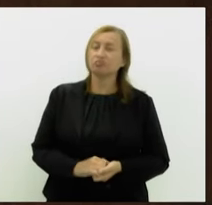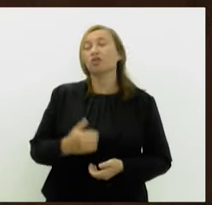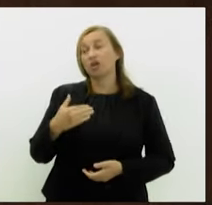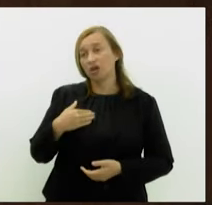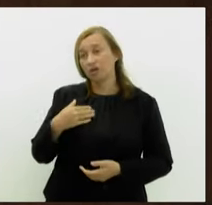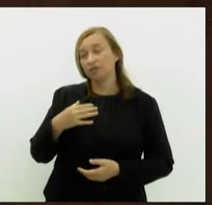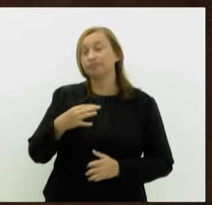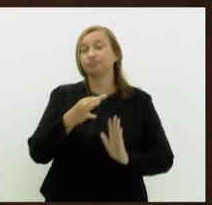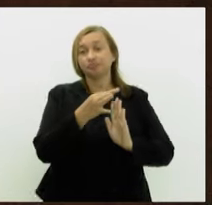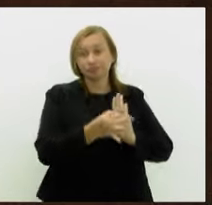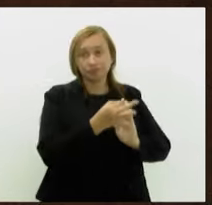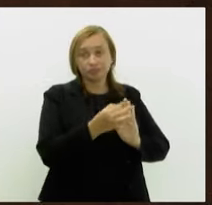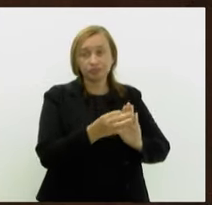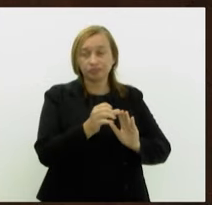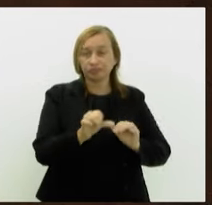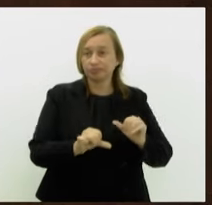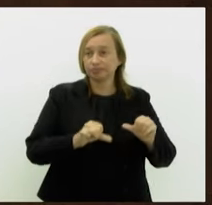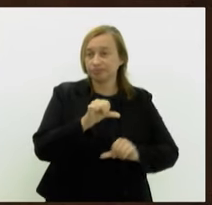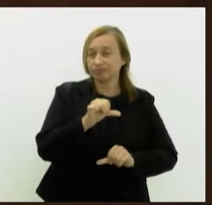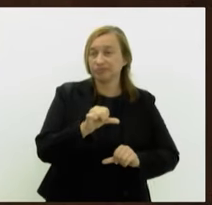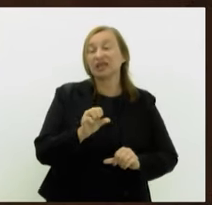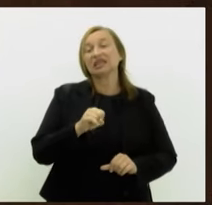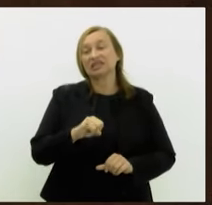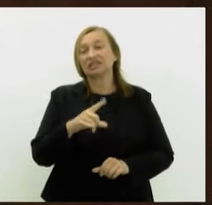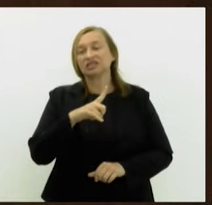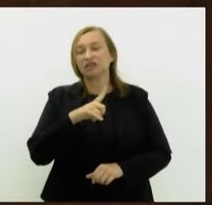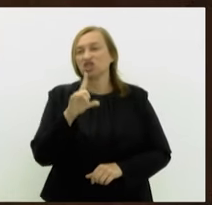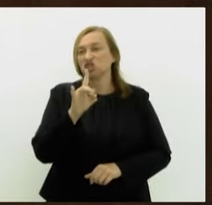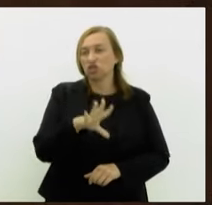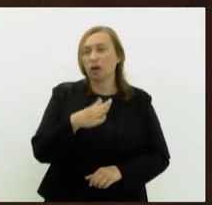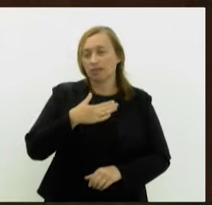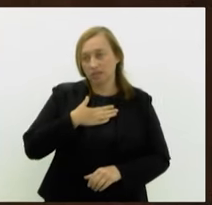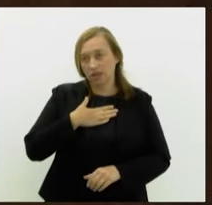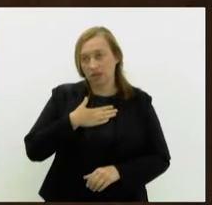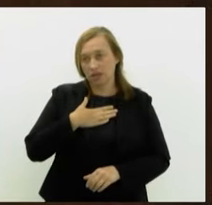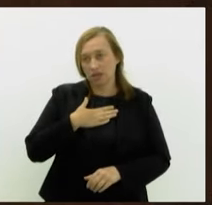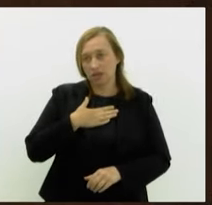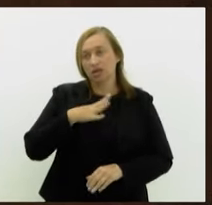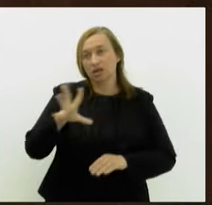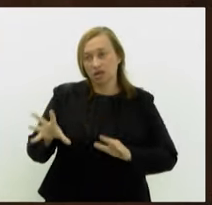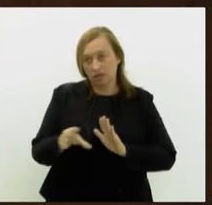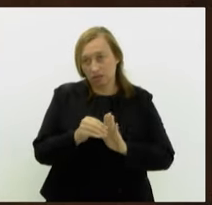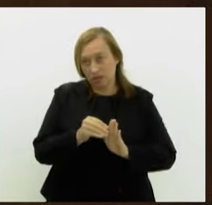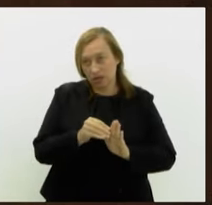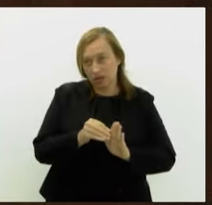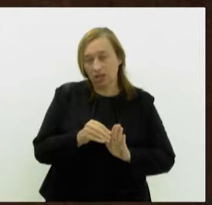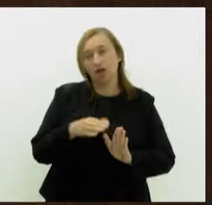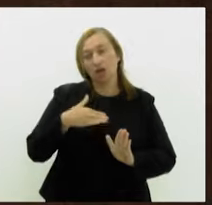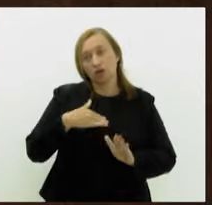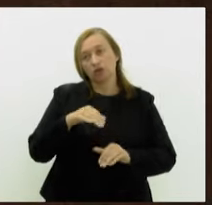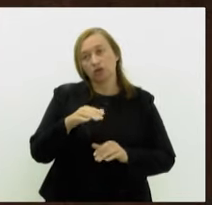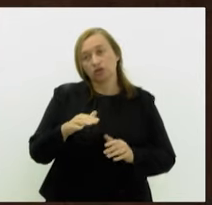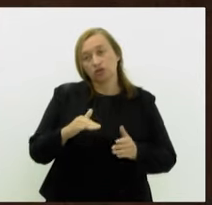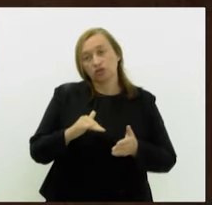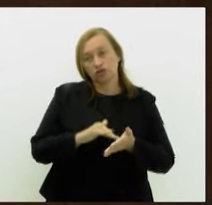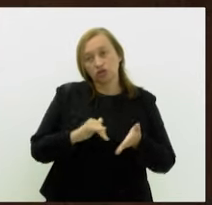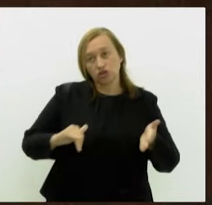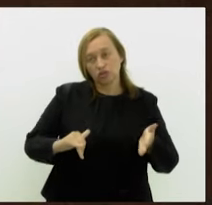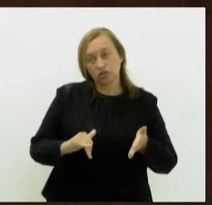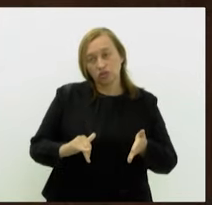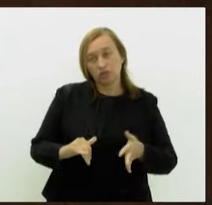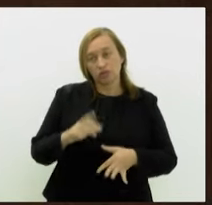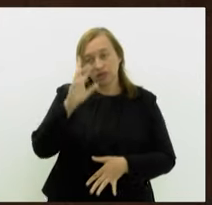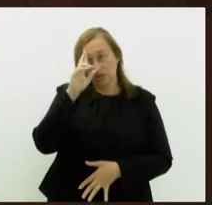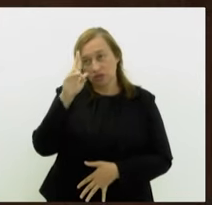uma modificação. Se tivesse só a minha modificação, a minha emenda, eu retiraria para você fazer, a senhora